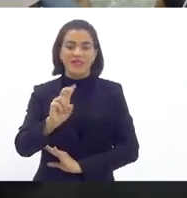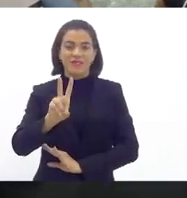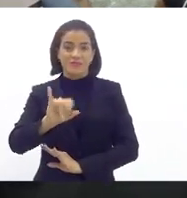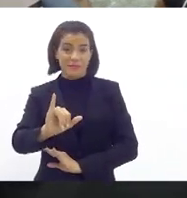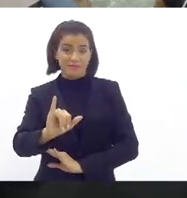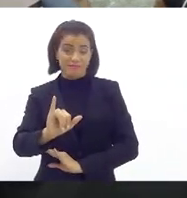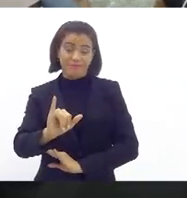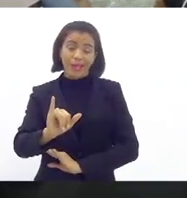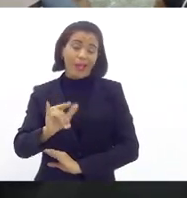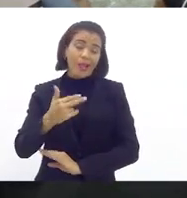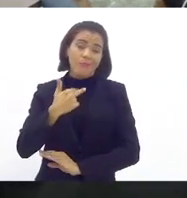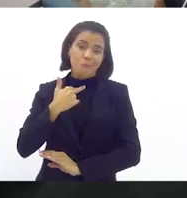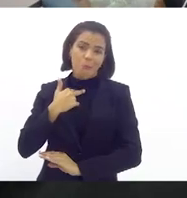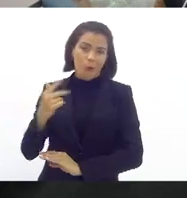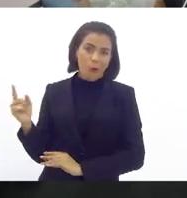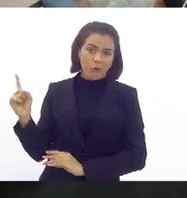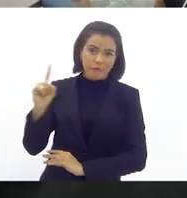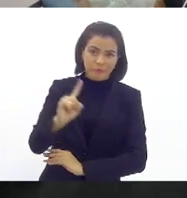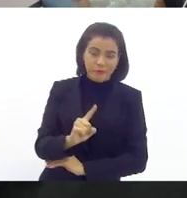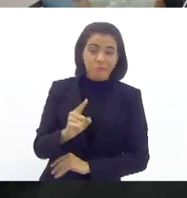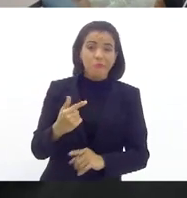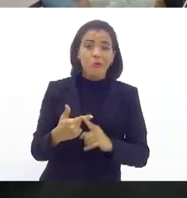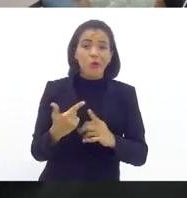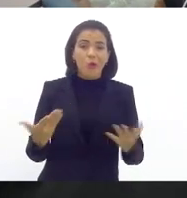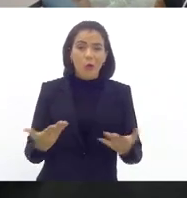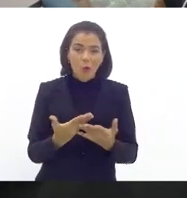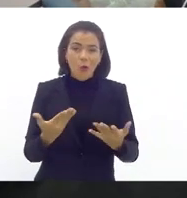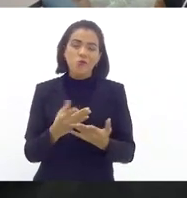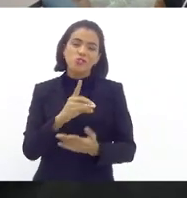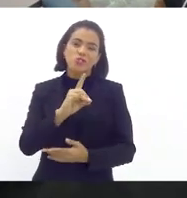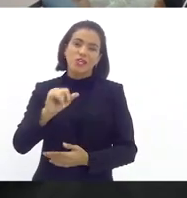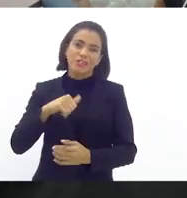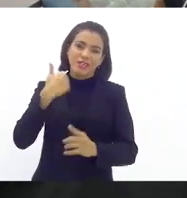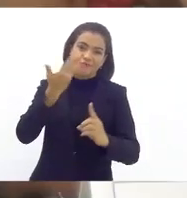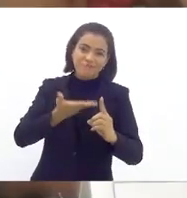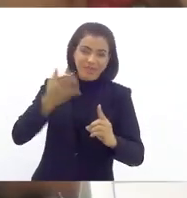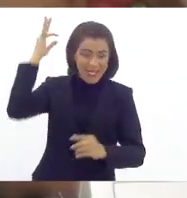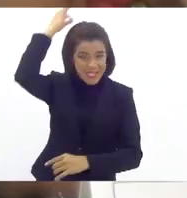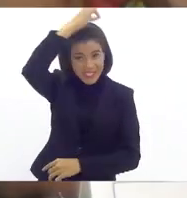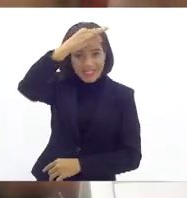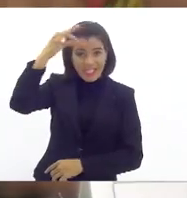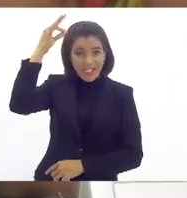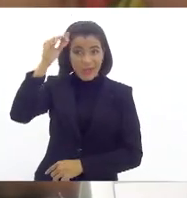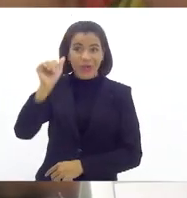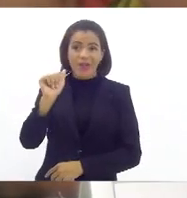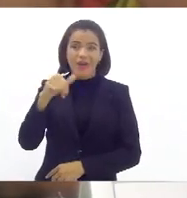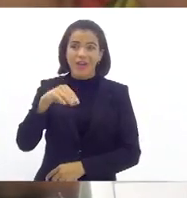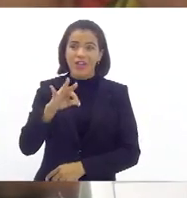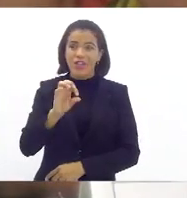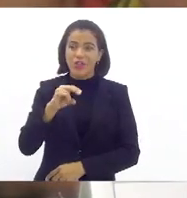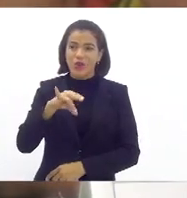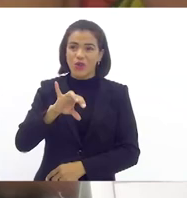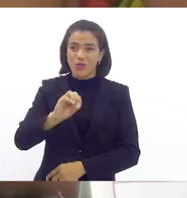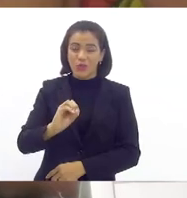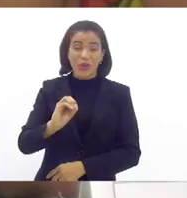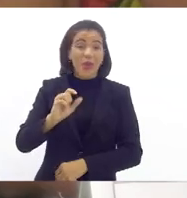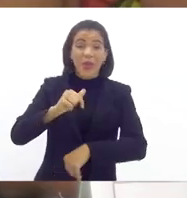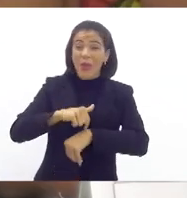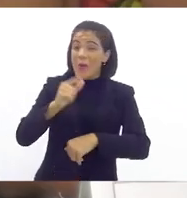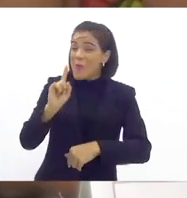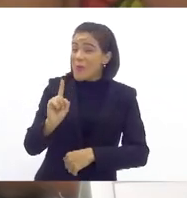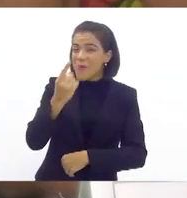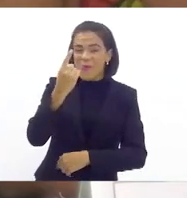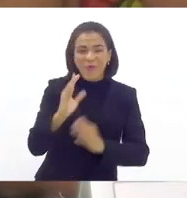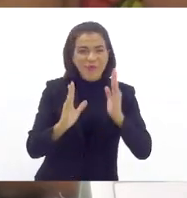estar no dia de hoje, porque hoje é dia de Santo Antônio. Em tese, era o único período que os freios podiam sair do